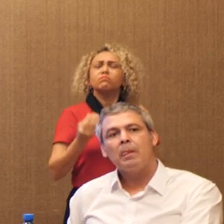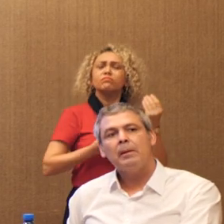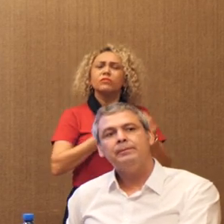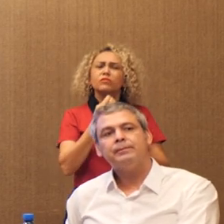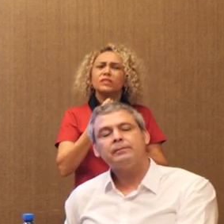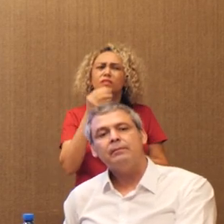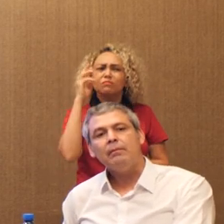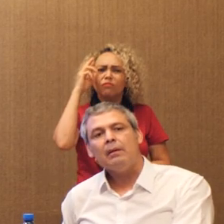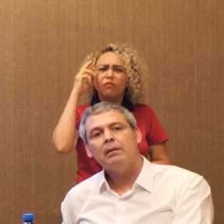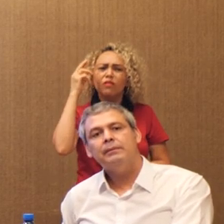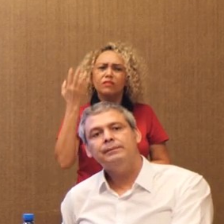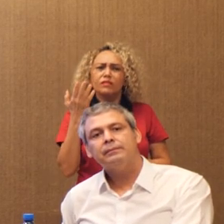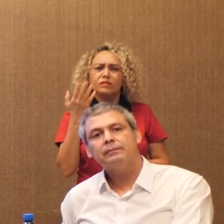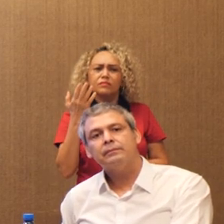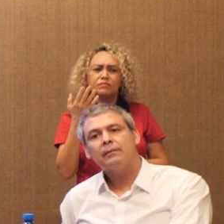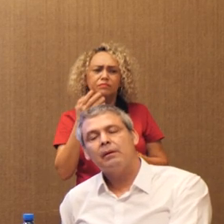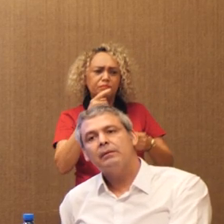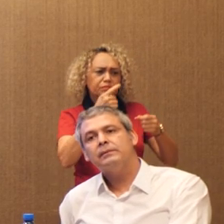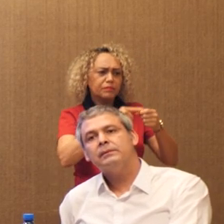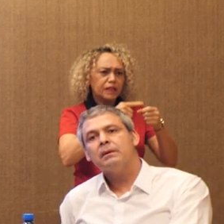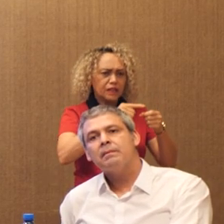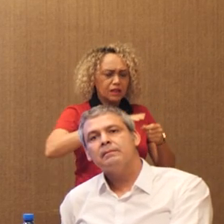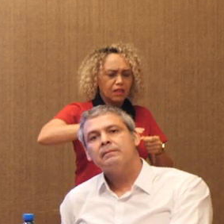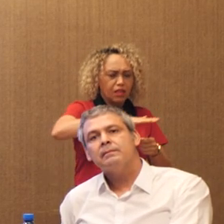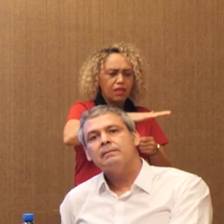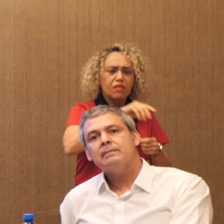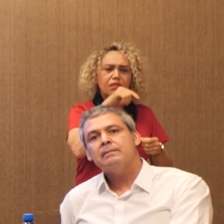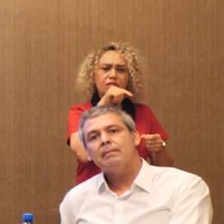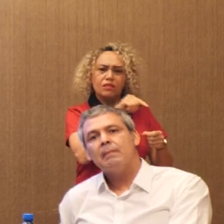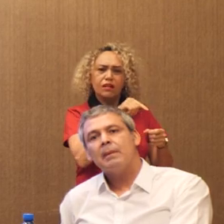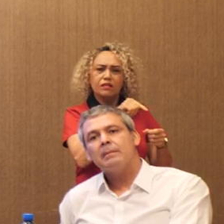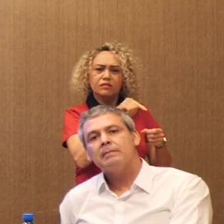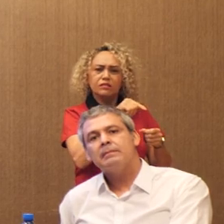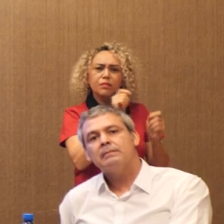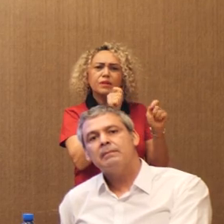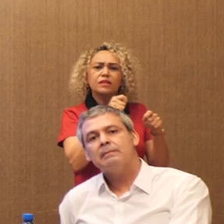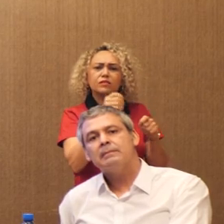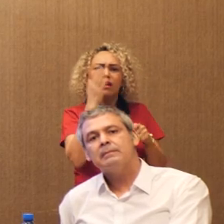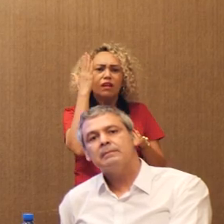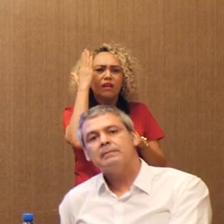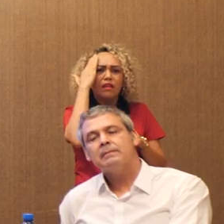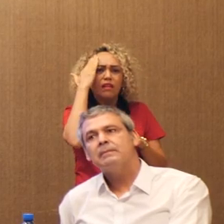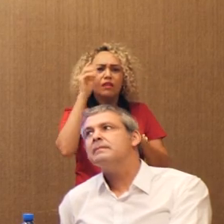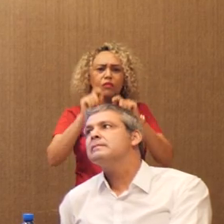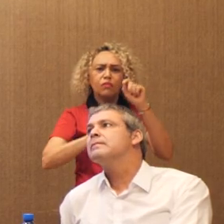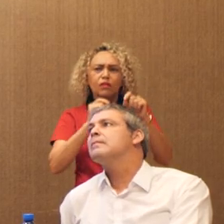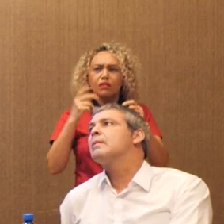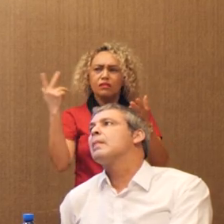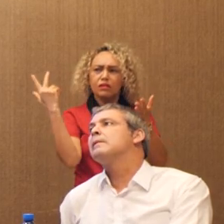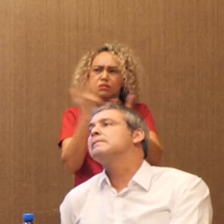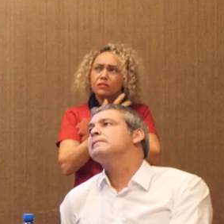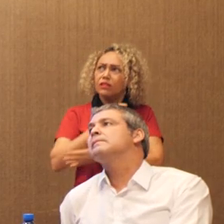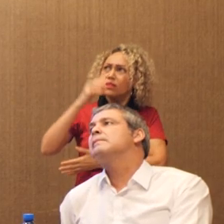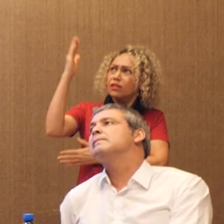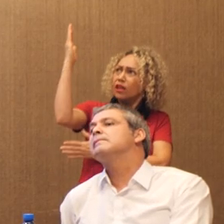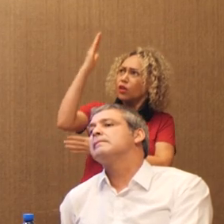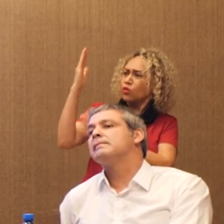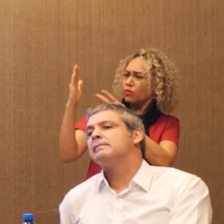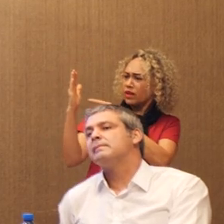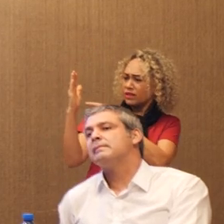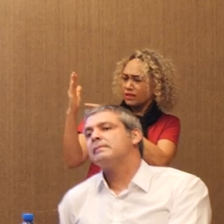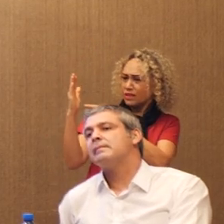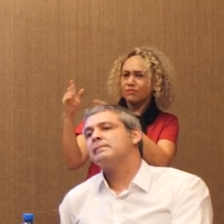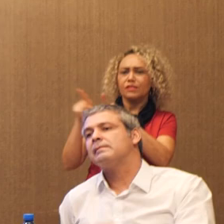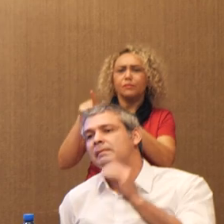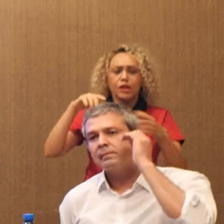Para a cidade, ainda assim, é preciso entender o que está acontecendo no Brasil e no